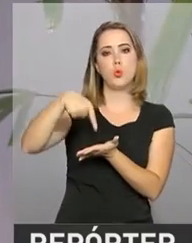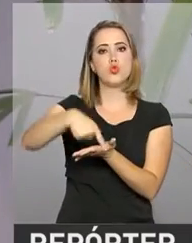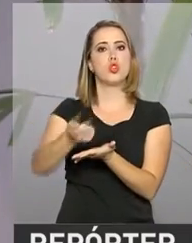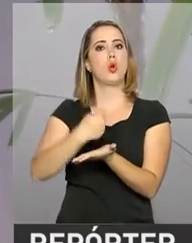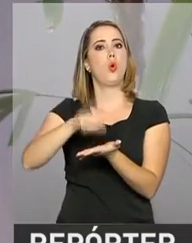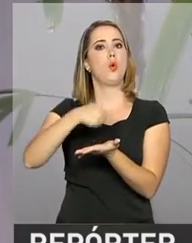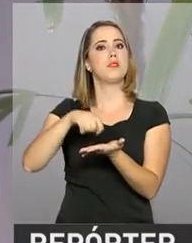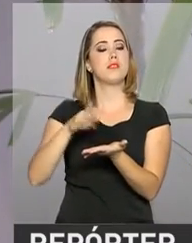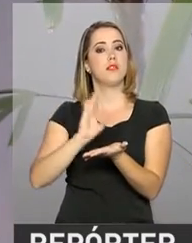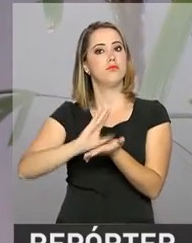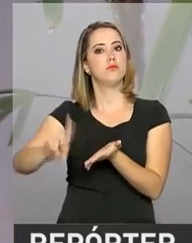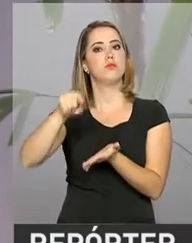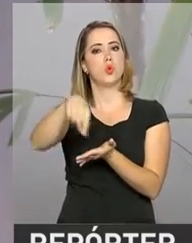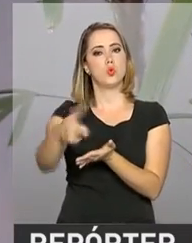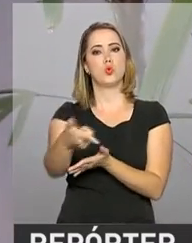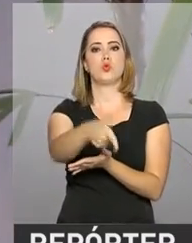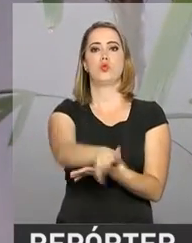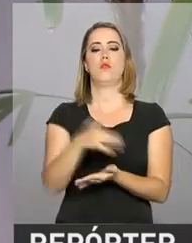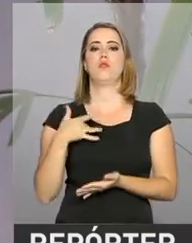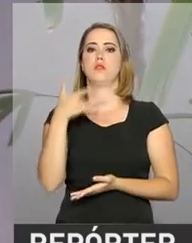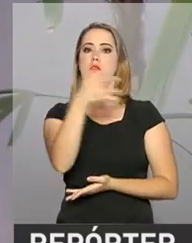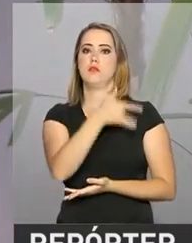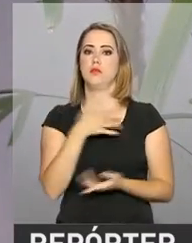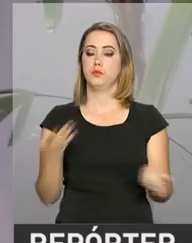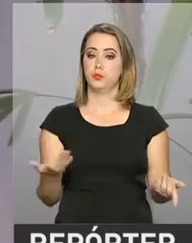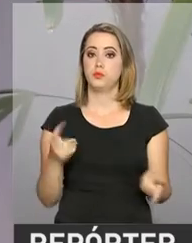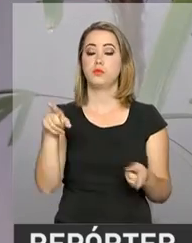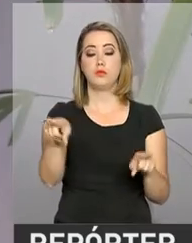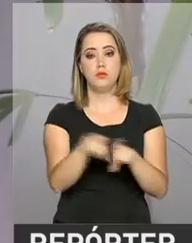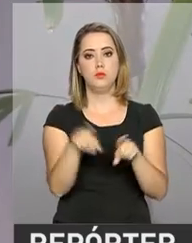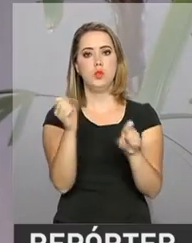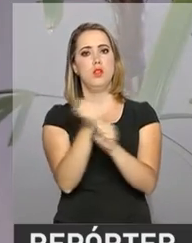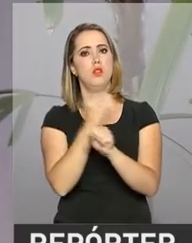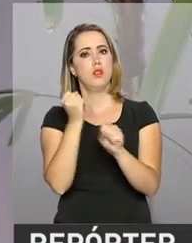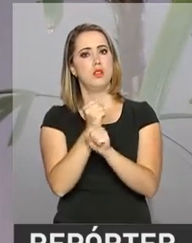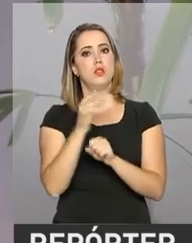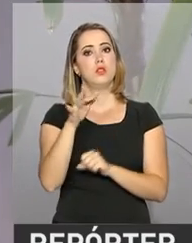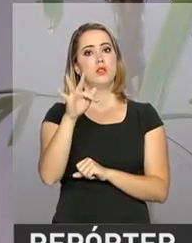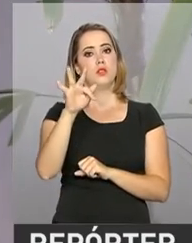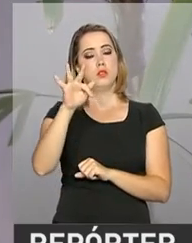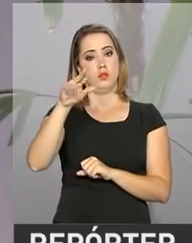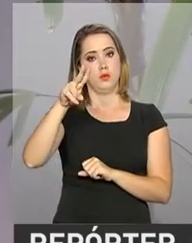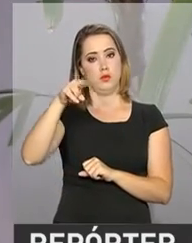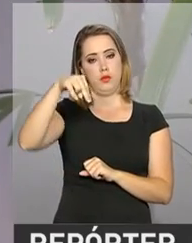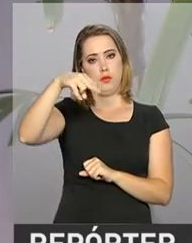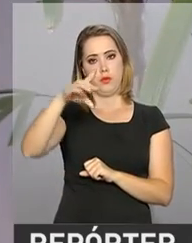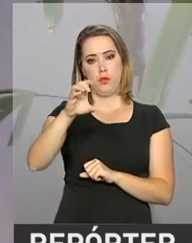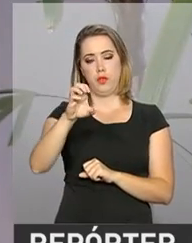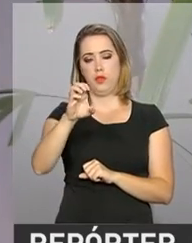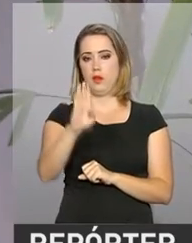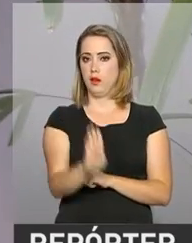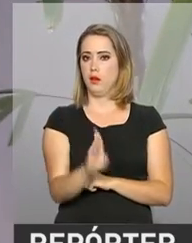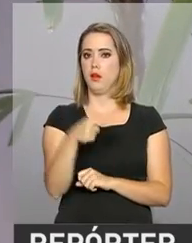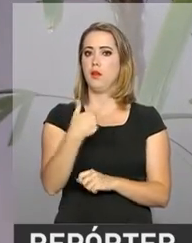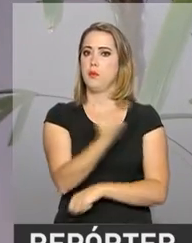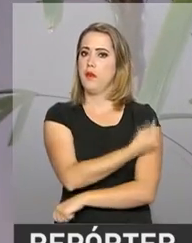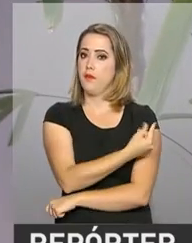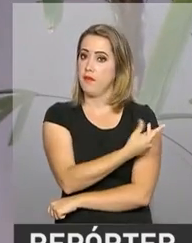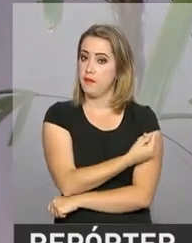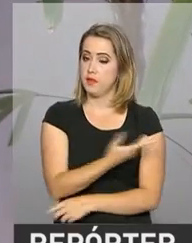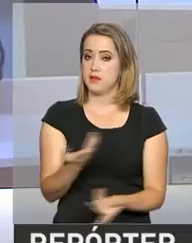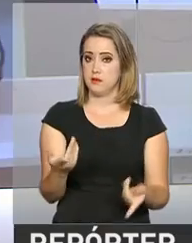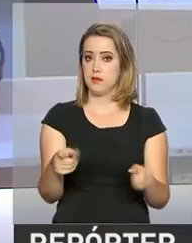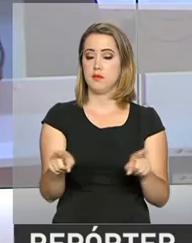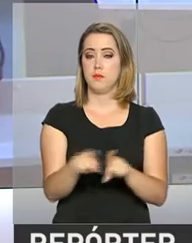mais serviços de saúde, entre eles a estruturação da FUNED para a produção da meningite C, vacina do meningite